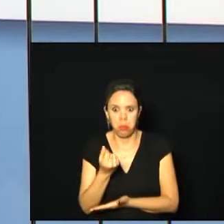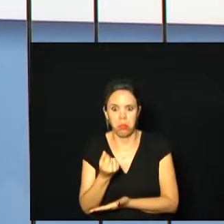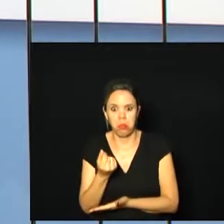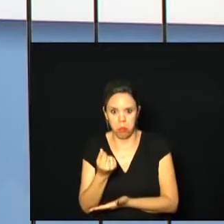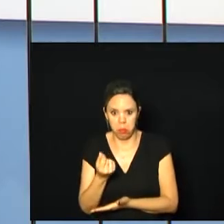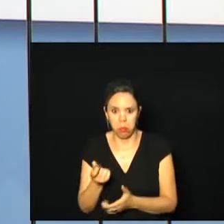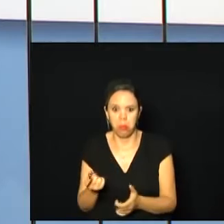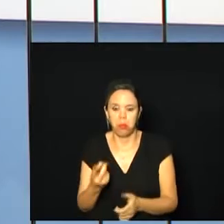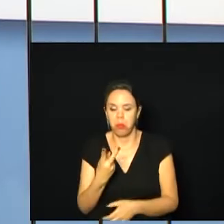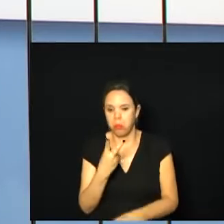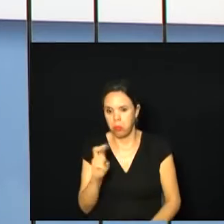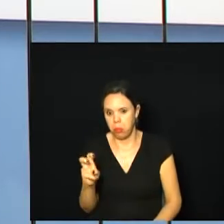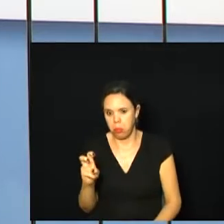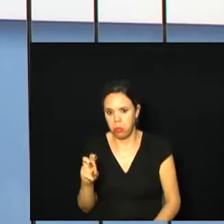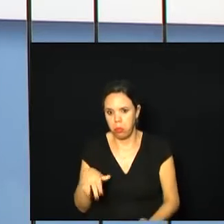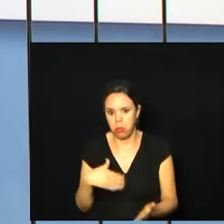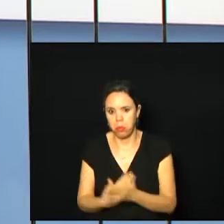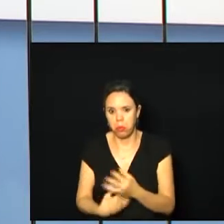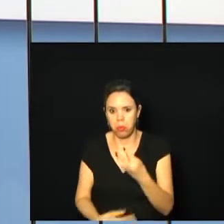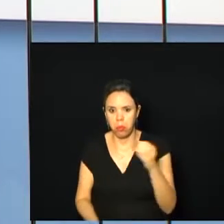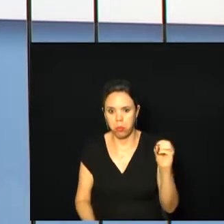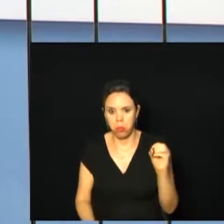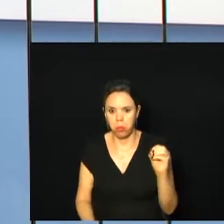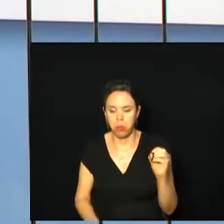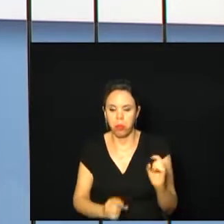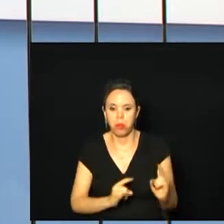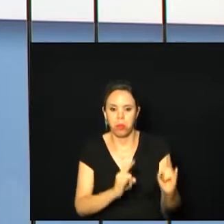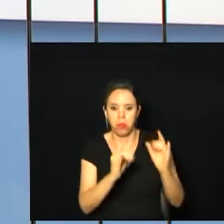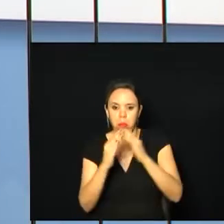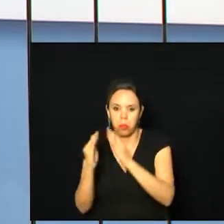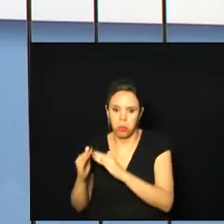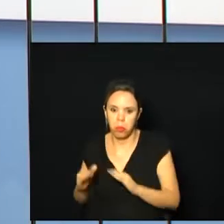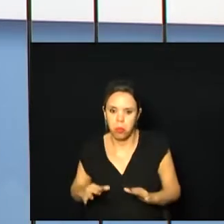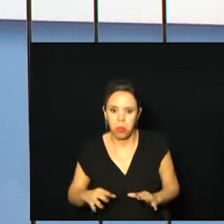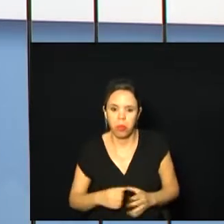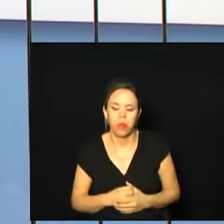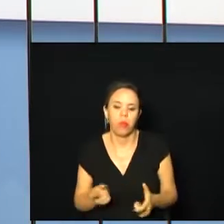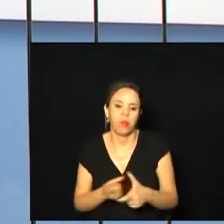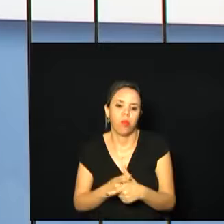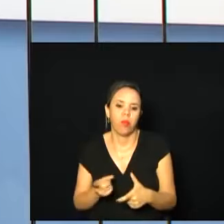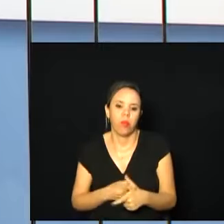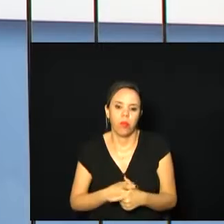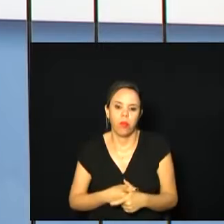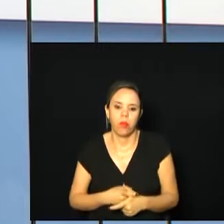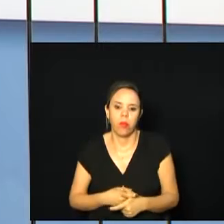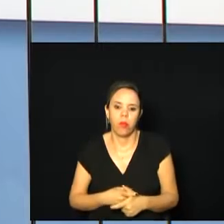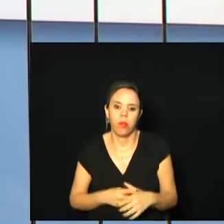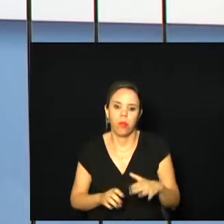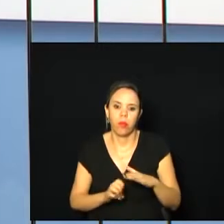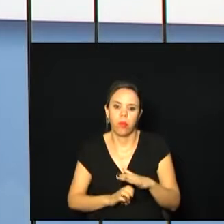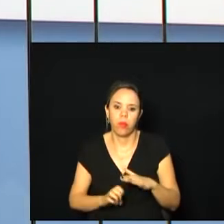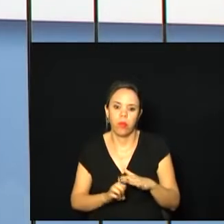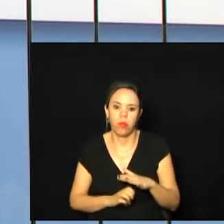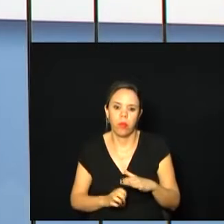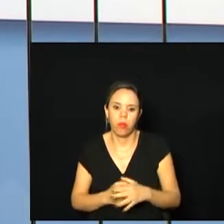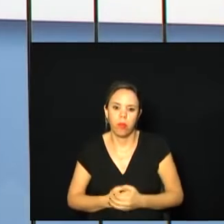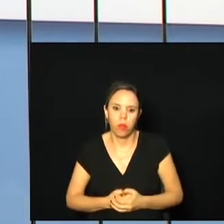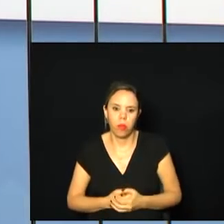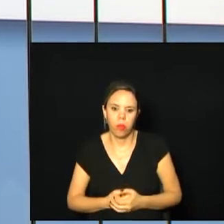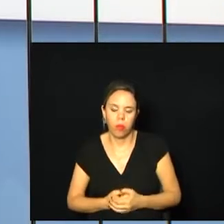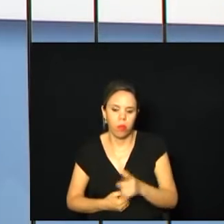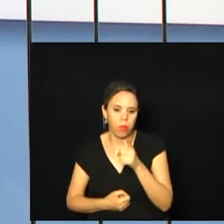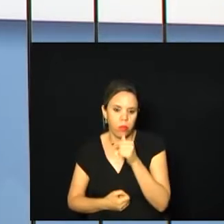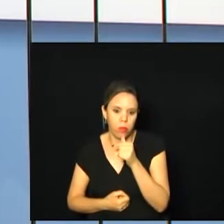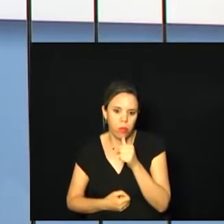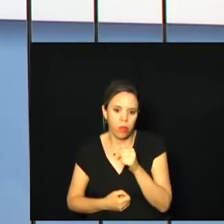São de 25 a 30 mil imóveis que estão inadimplentes na empresa de água